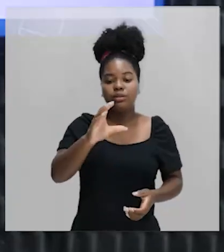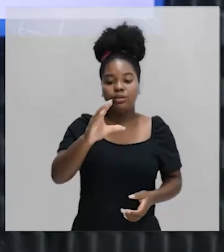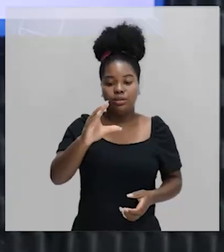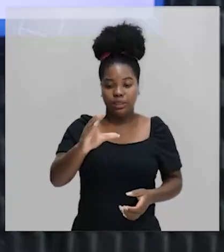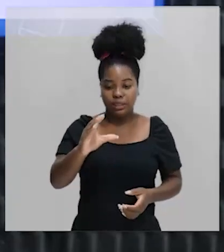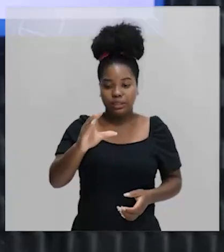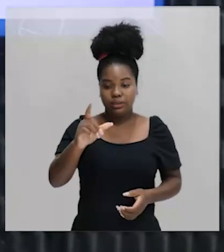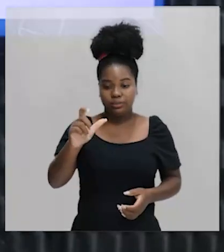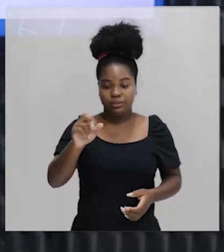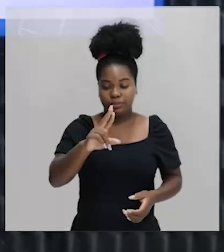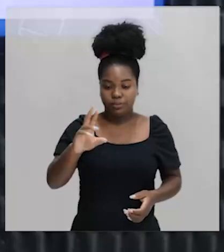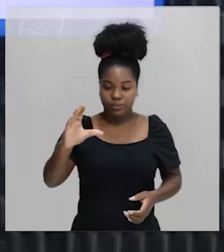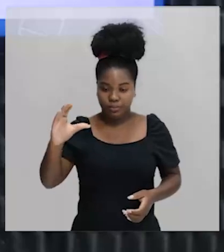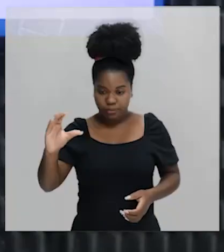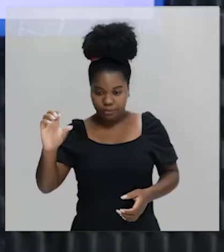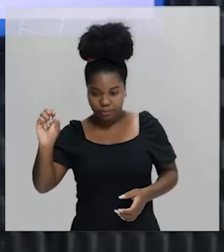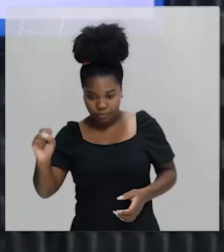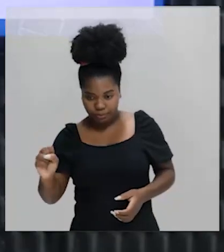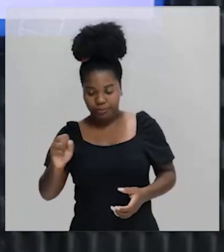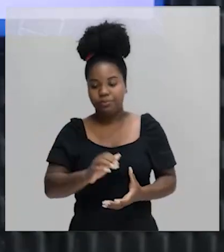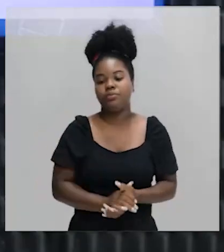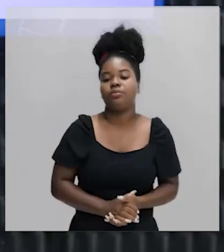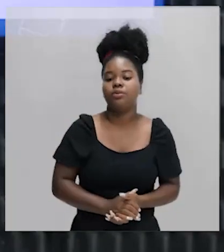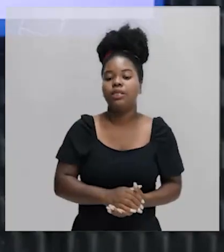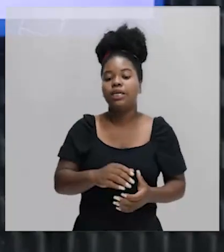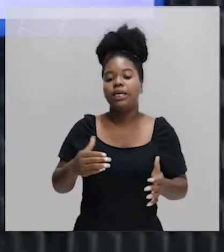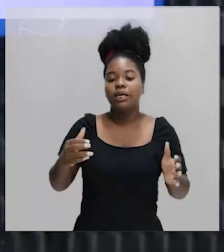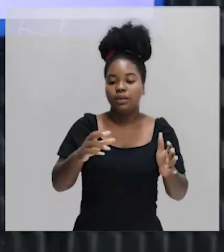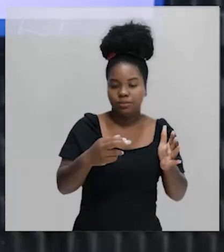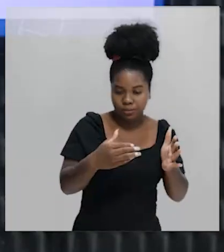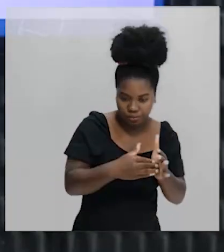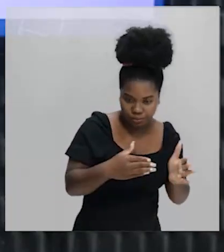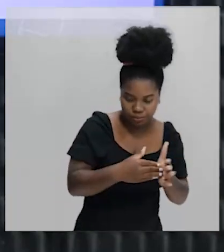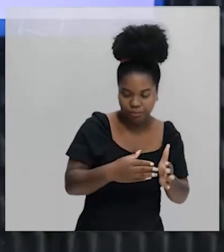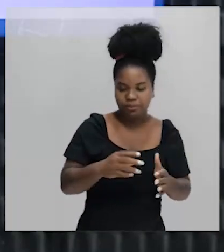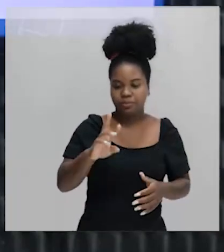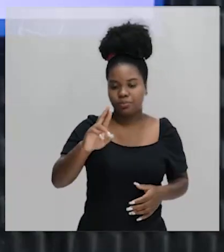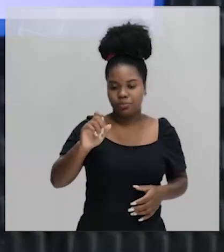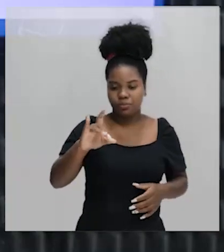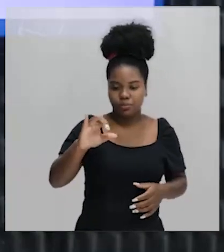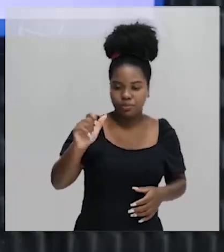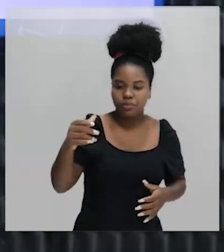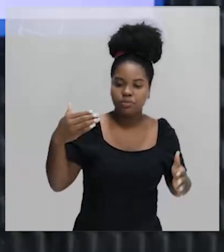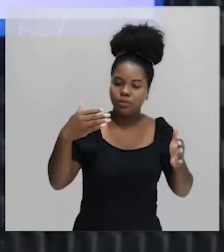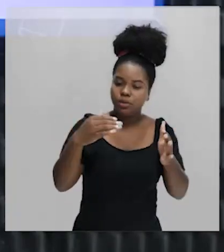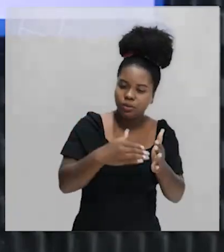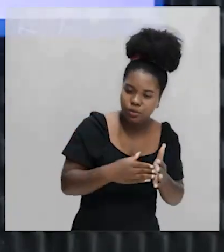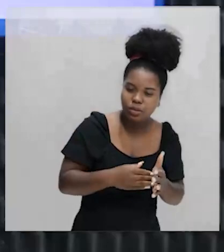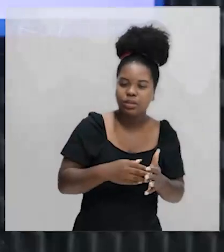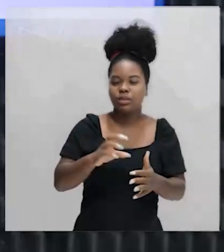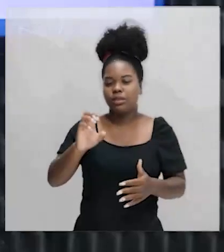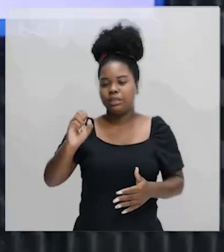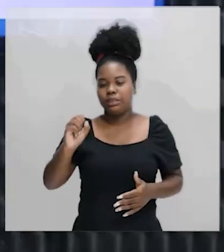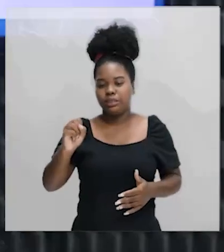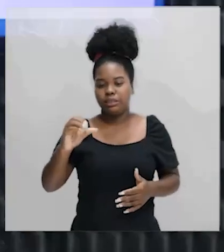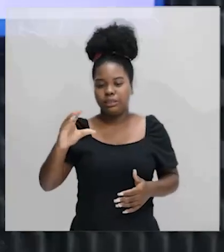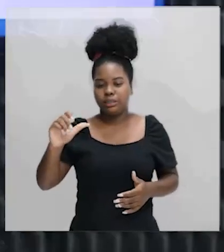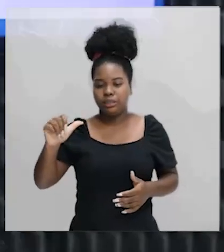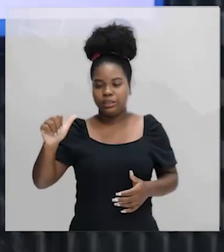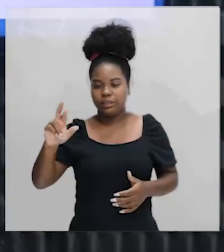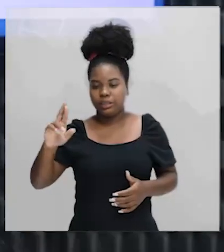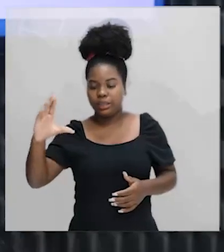Se vocês forem conjugar, eu esclareço, tu esclareces, ele esclarece. Então, vocês percebem que até a letra C não tem